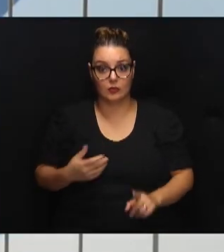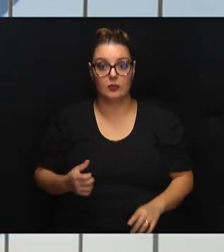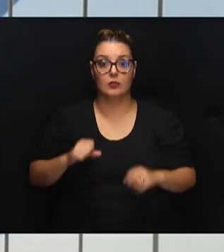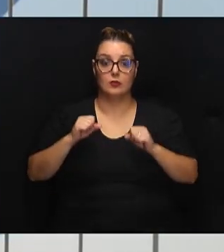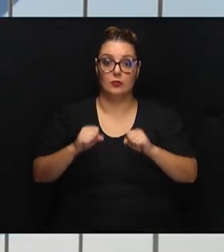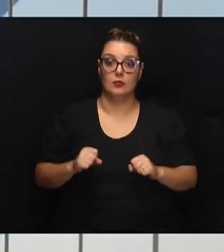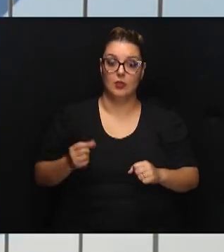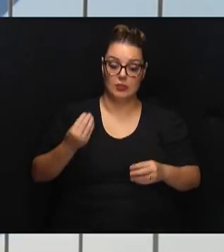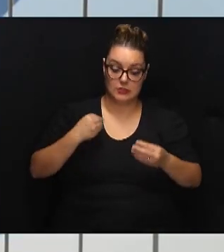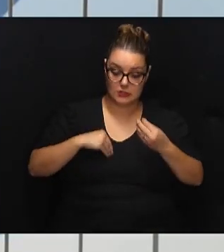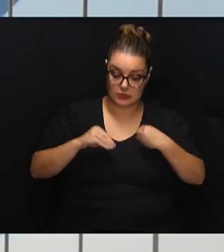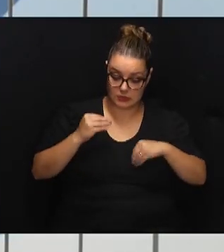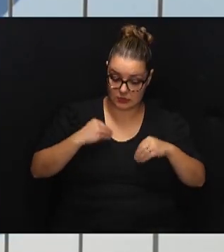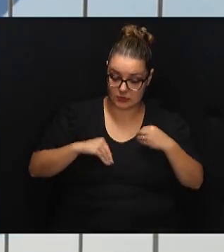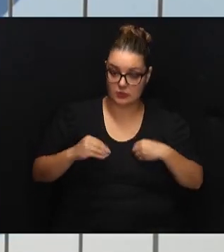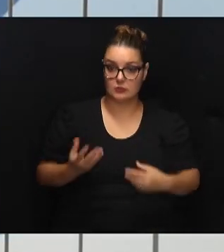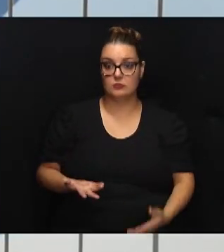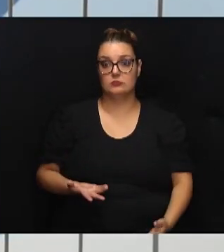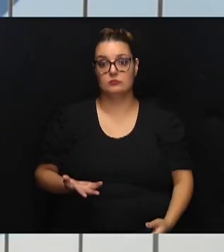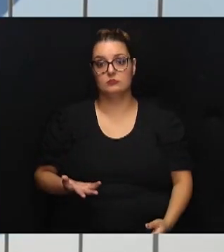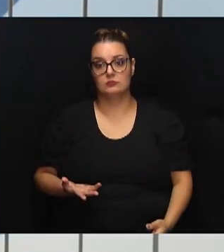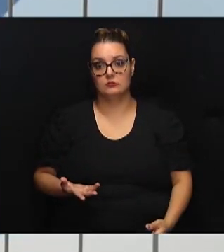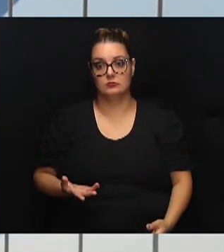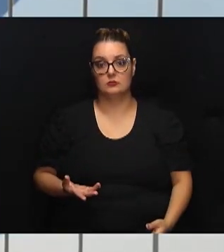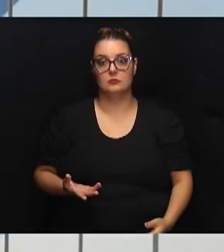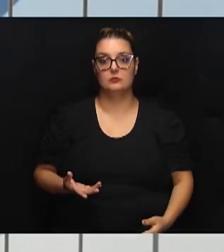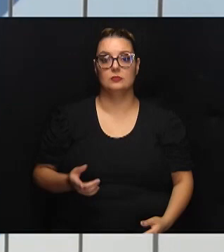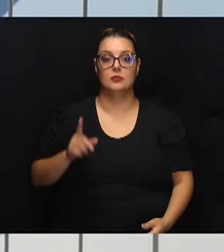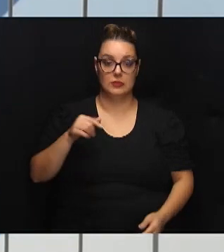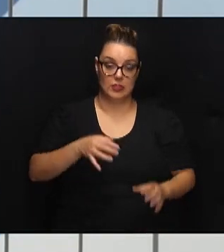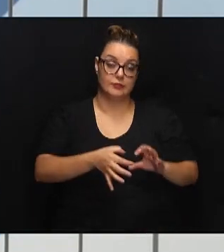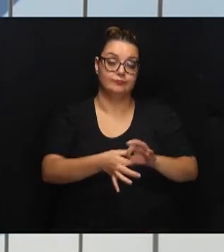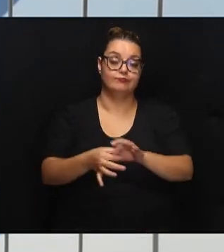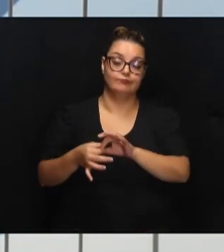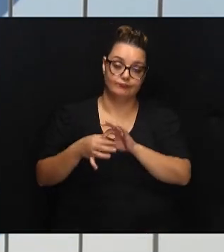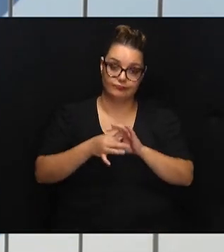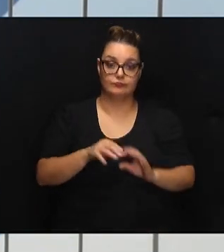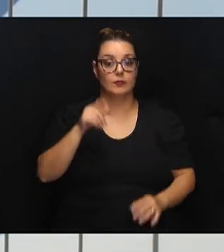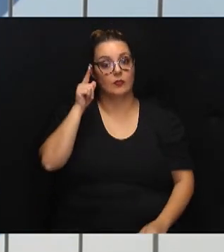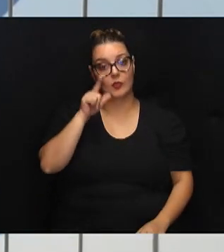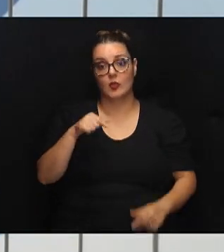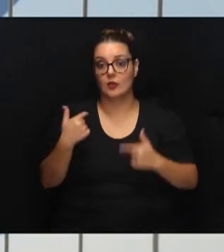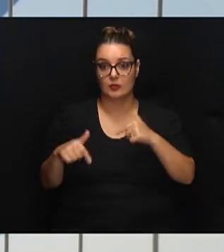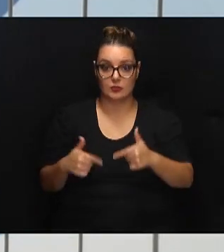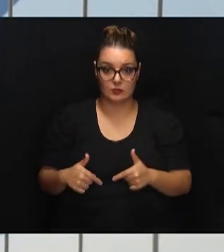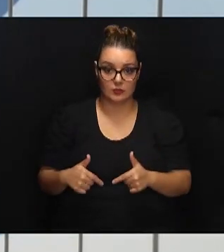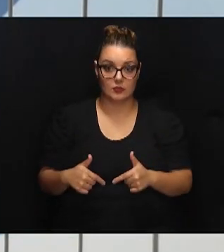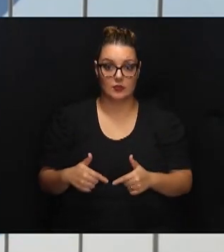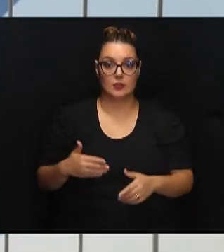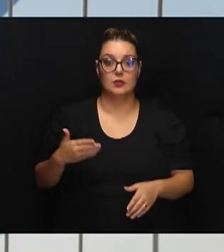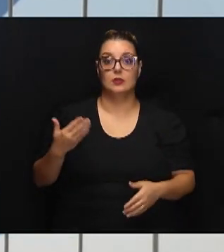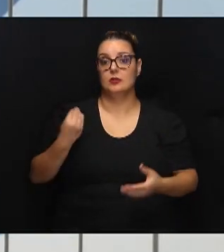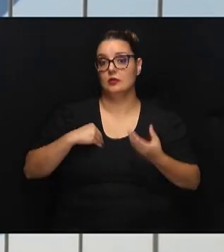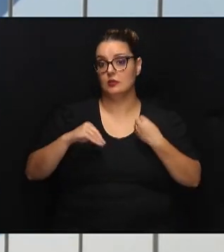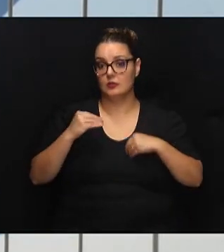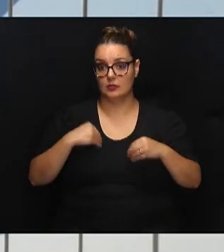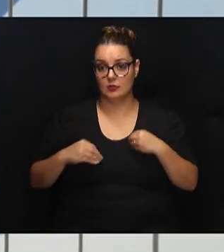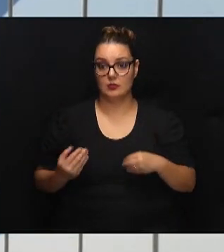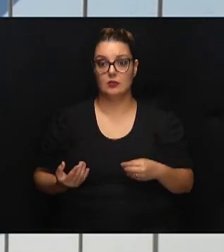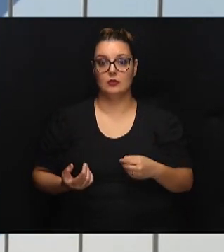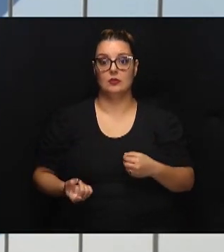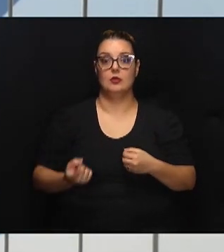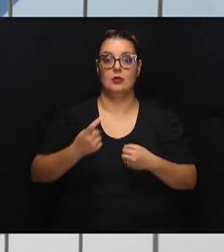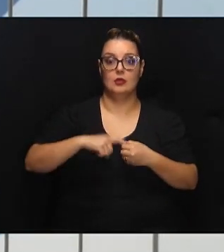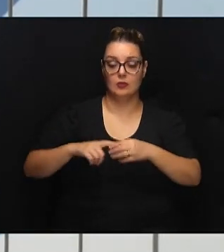entrar em depressão. E aí é um ciclo, porque eu não consigo trabalho, eu entro em depressão, aí eu volto